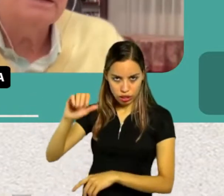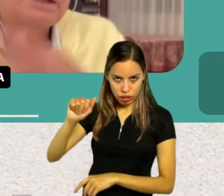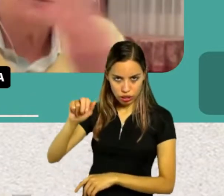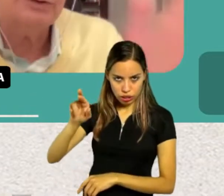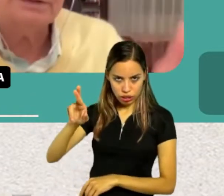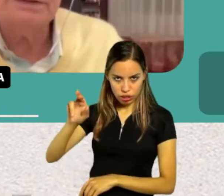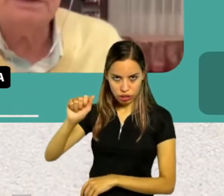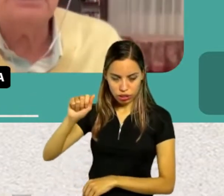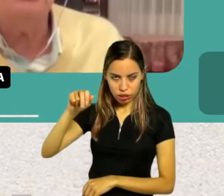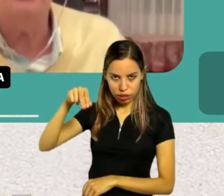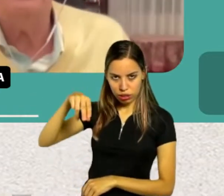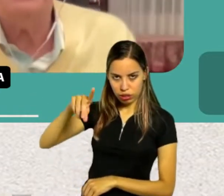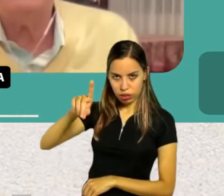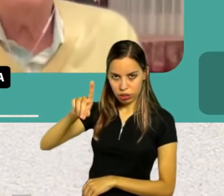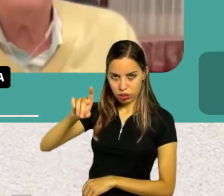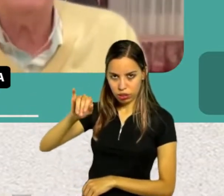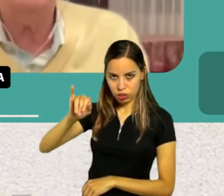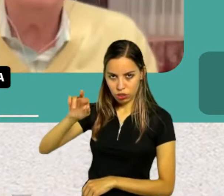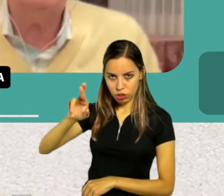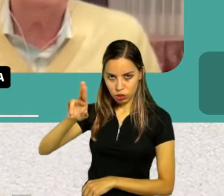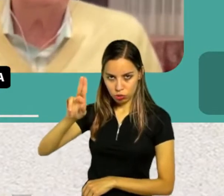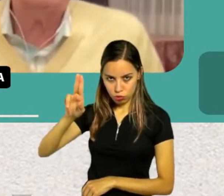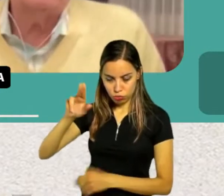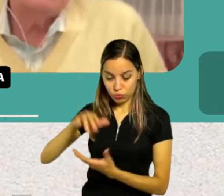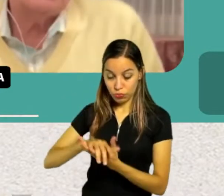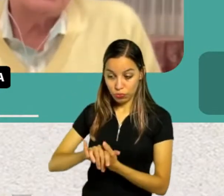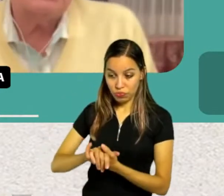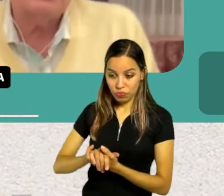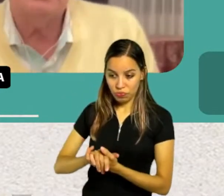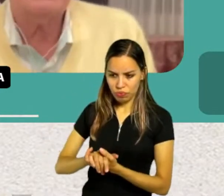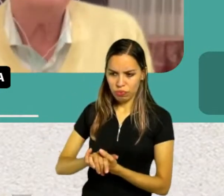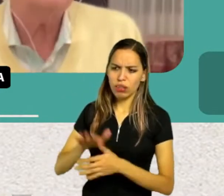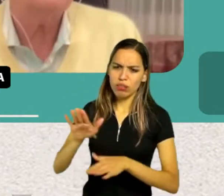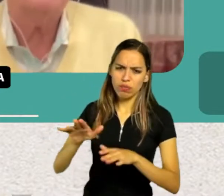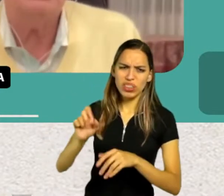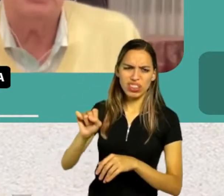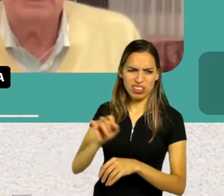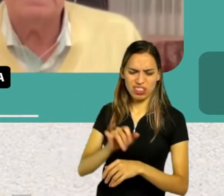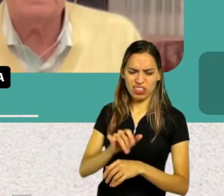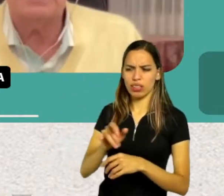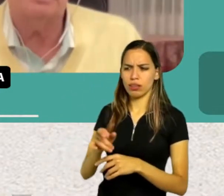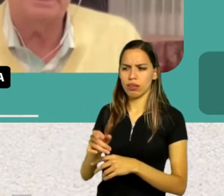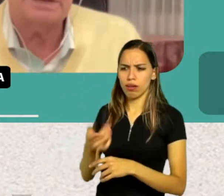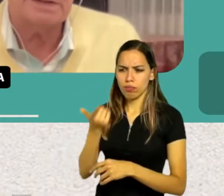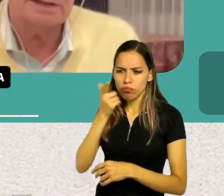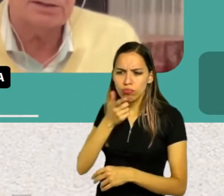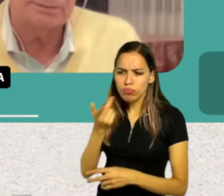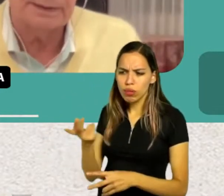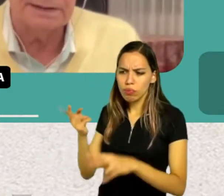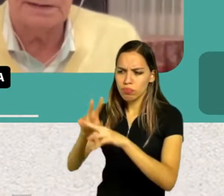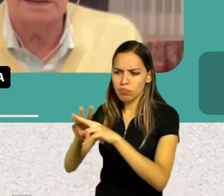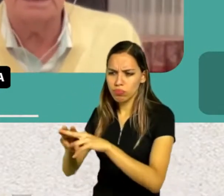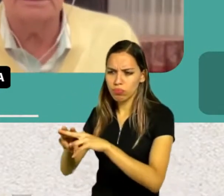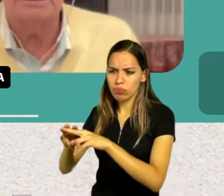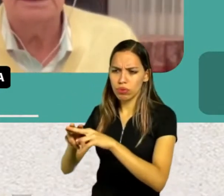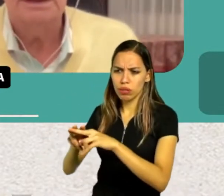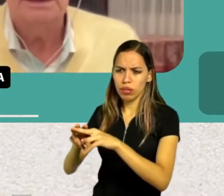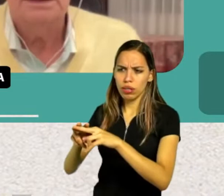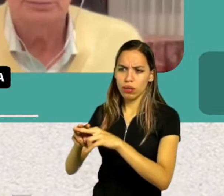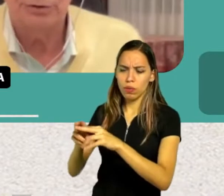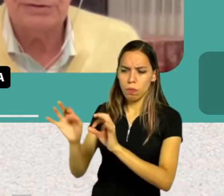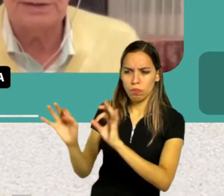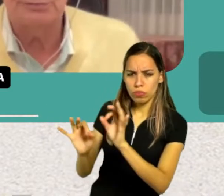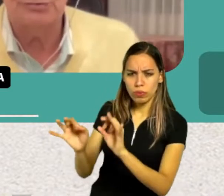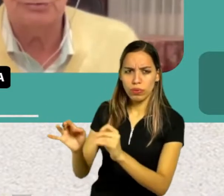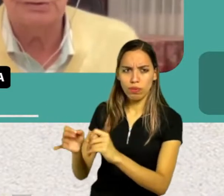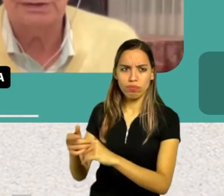massacre, a história teria sido completamente diferente. Talvez nós não tivéssemos o crime organizado presente no país inteiro